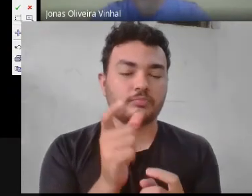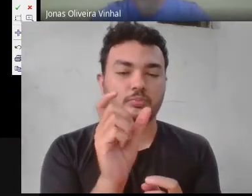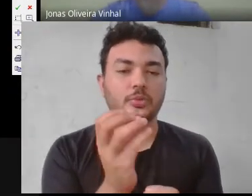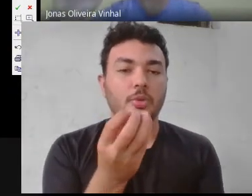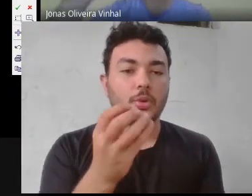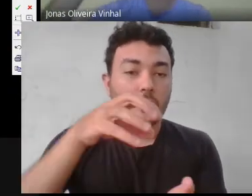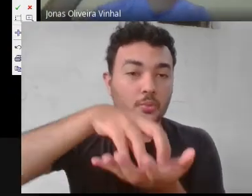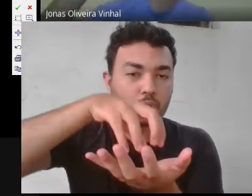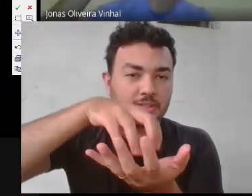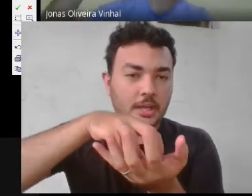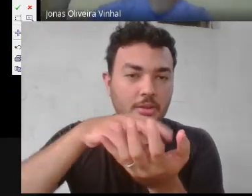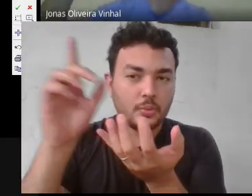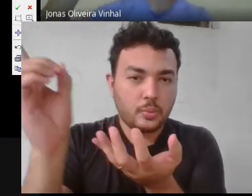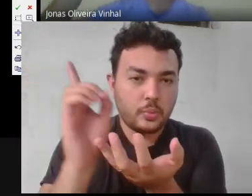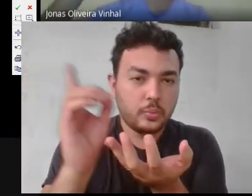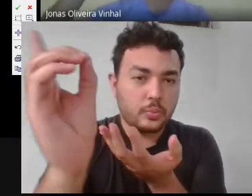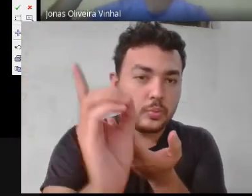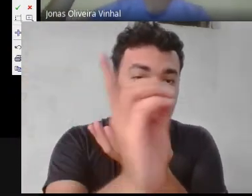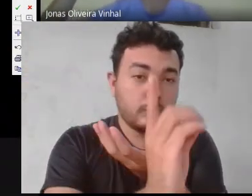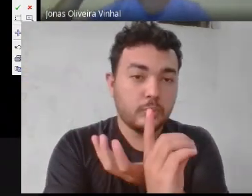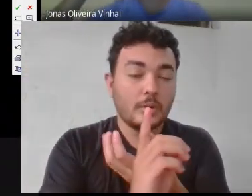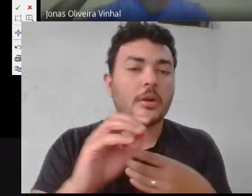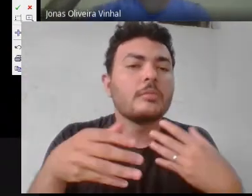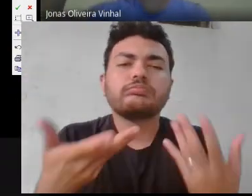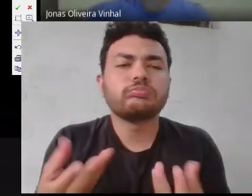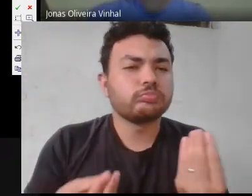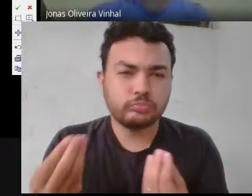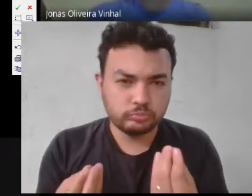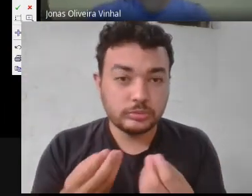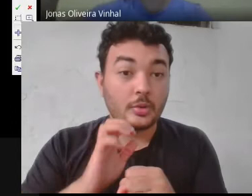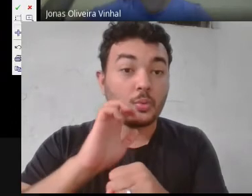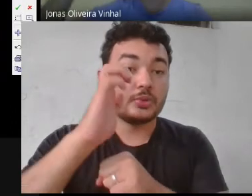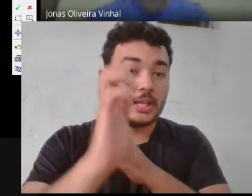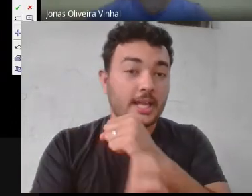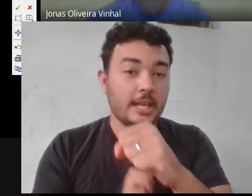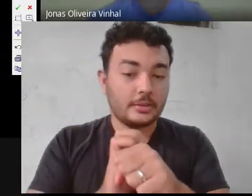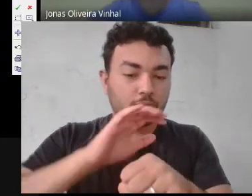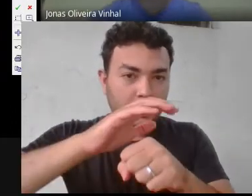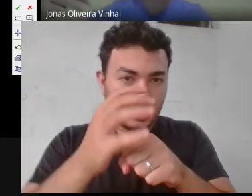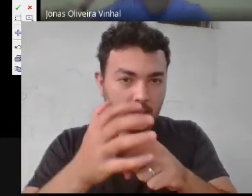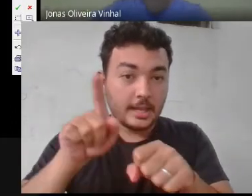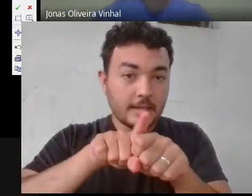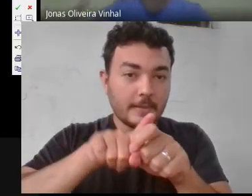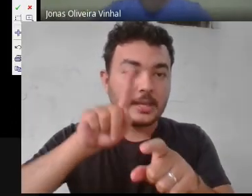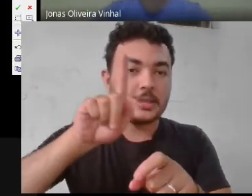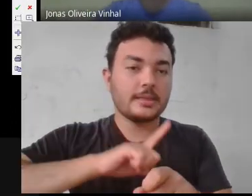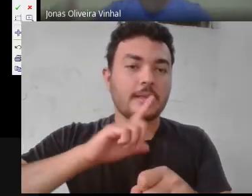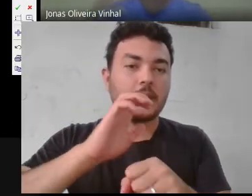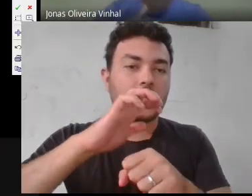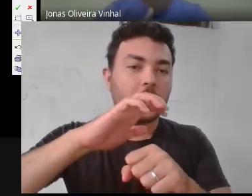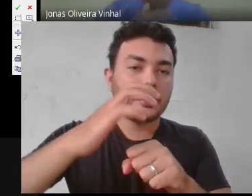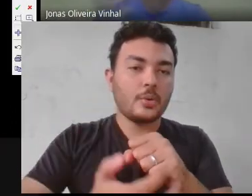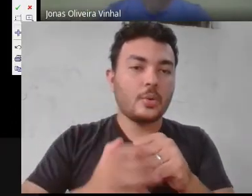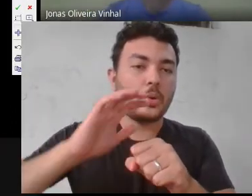do átomo, e para ele, qual que é o efeito que ele, na prática, que ele exerce sobre os elétrons mais externos, que são os elétrons de valência. E o porquê